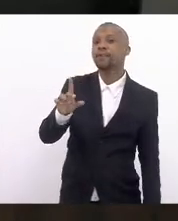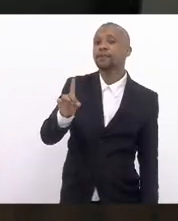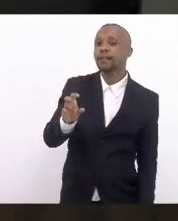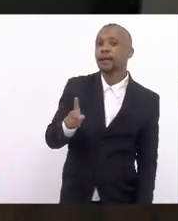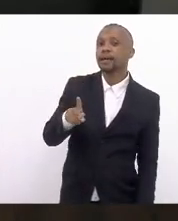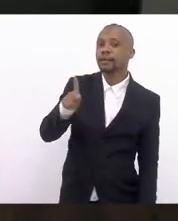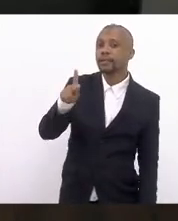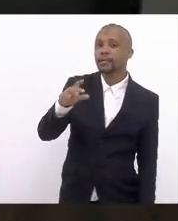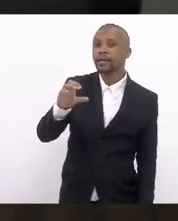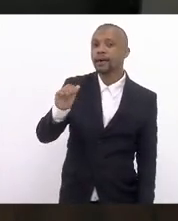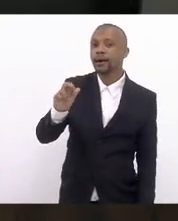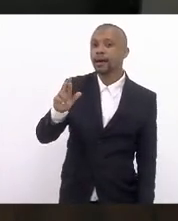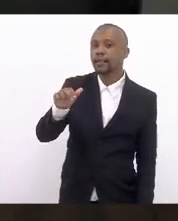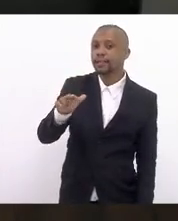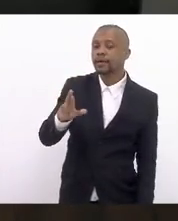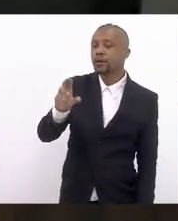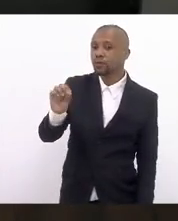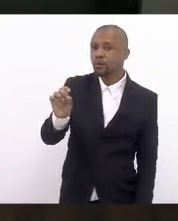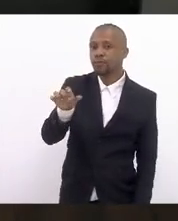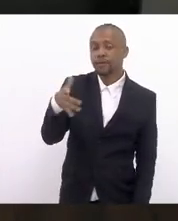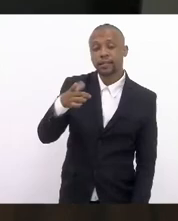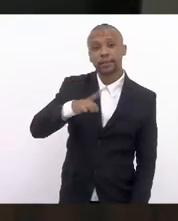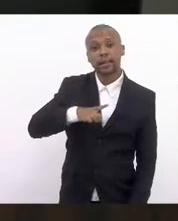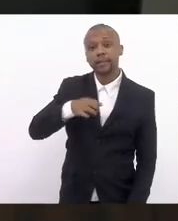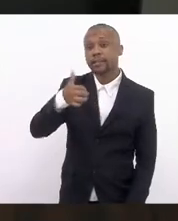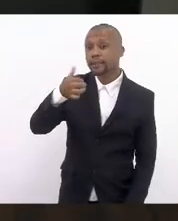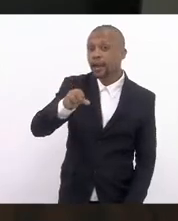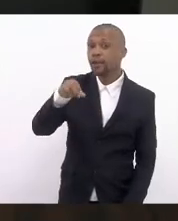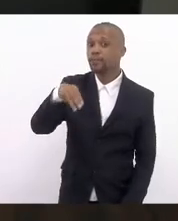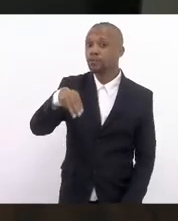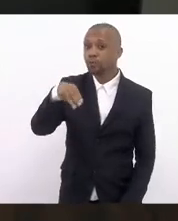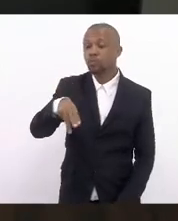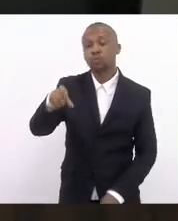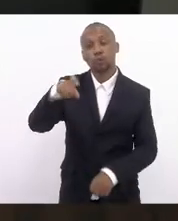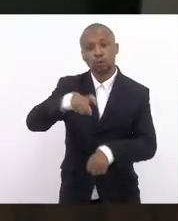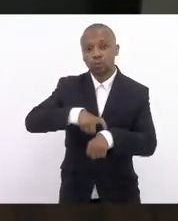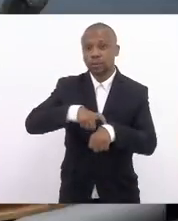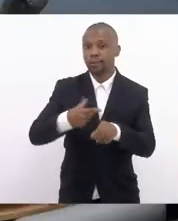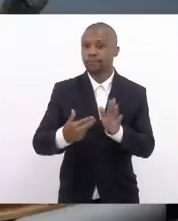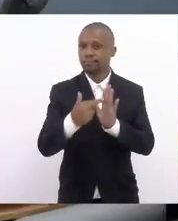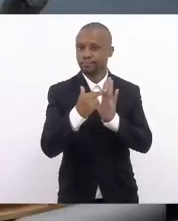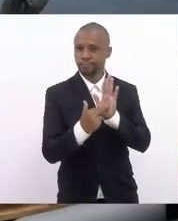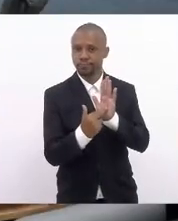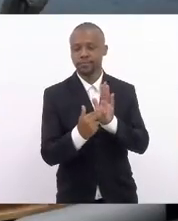Carneiro. Vossa Excelência dispõe de 10 minutos no tempo regimental.